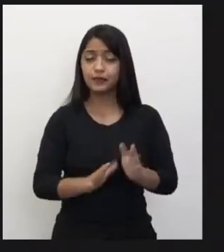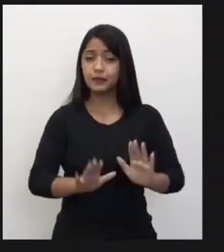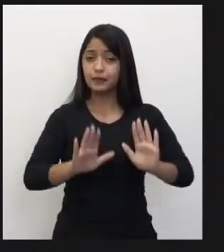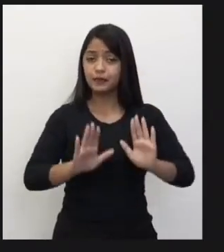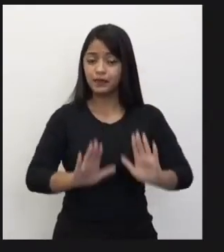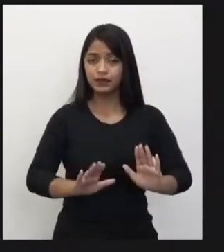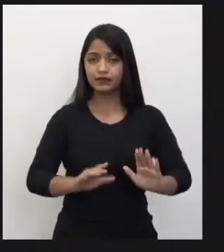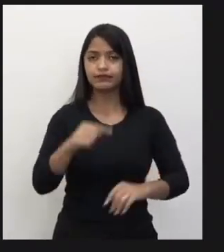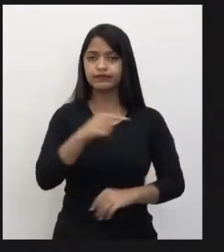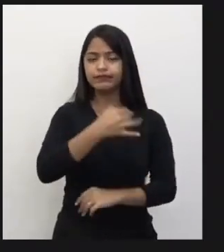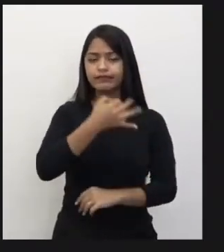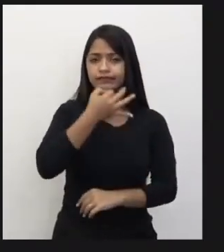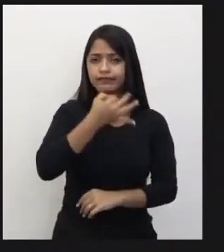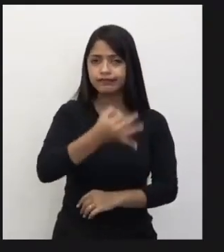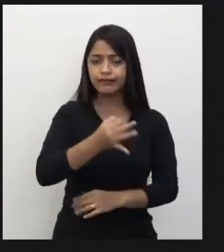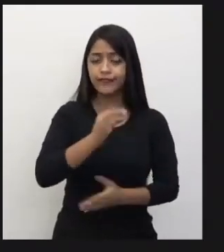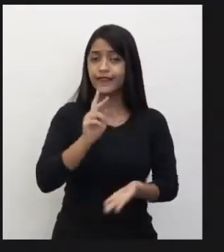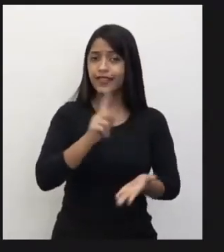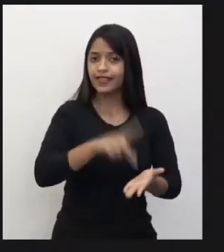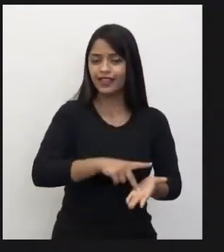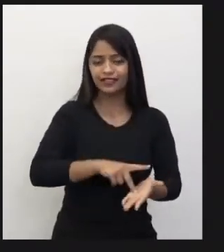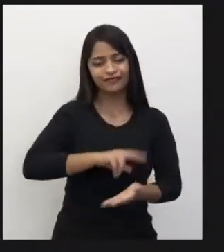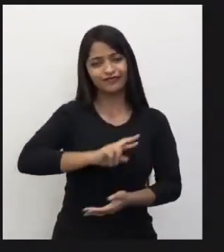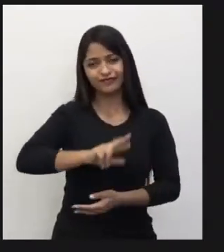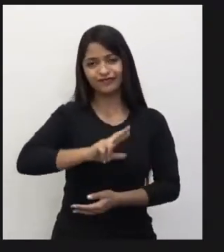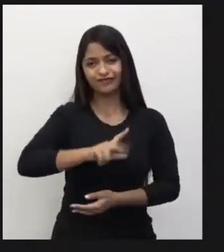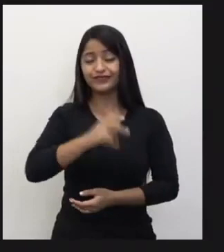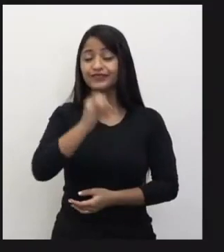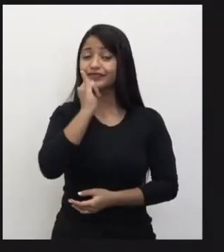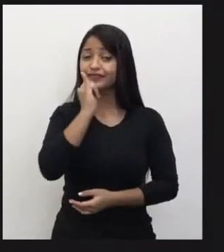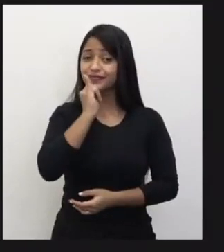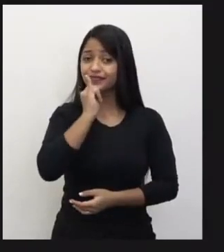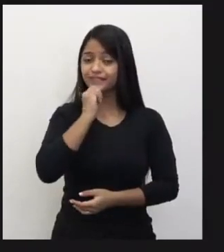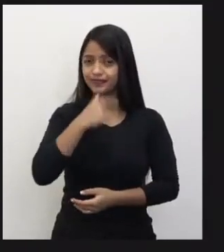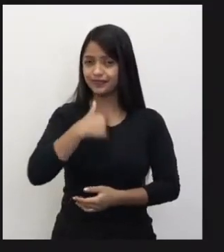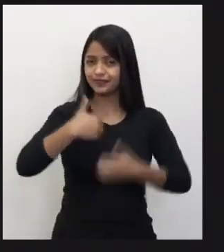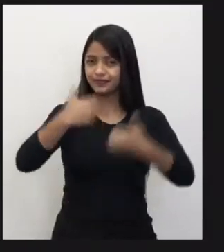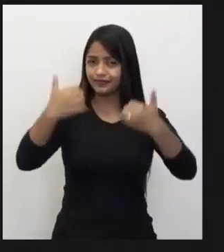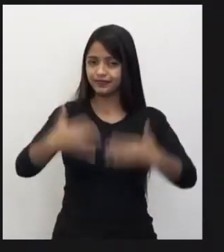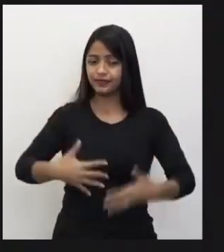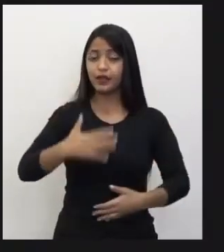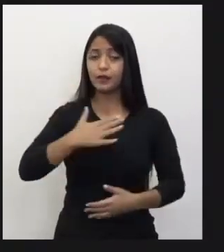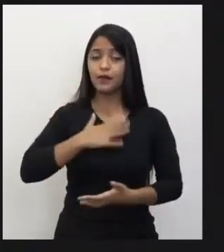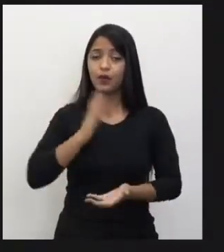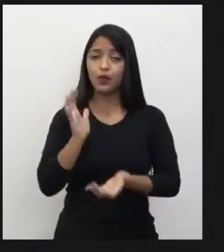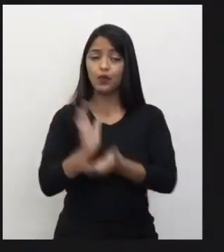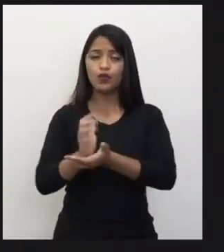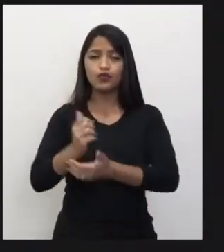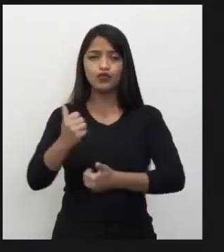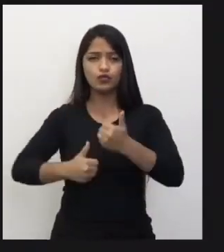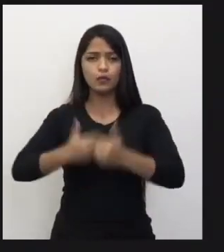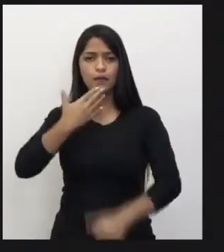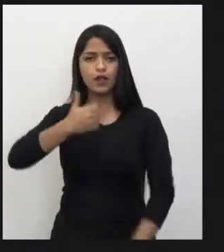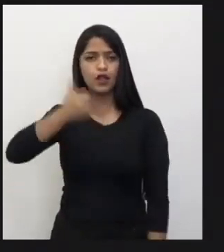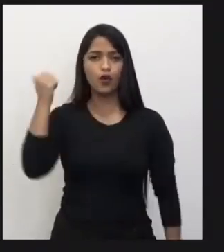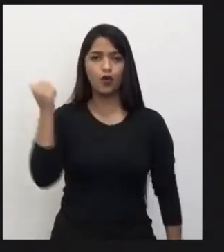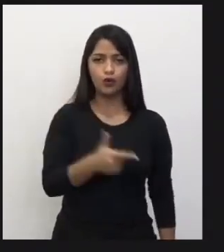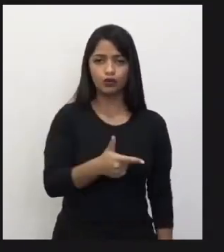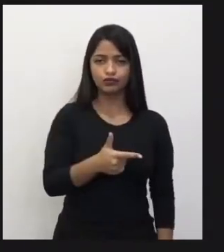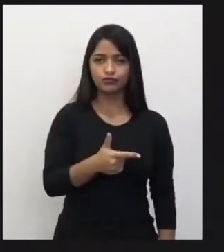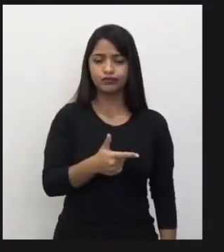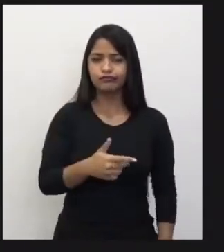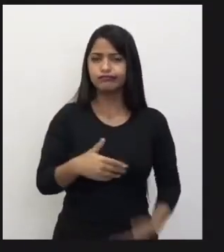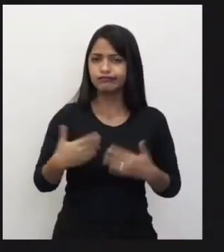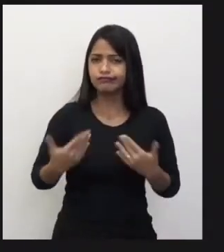não necessariamente é uma verdade. Por exemplo, se eu disser para você que o meu time é melhor do que o seu time.